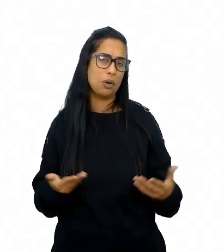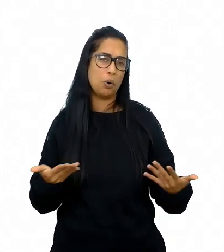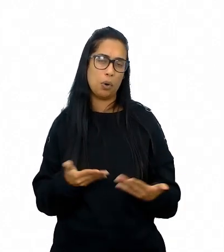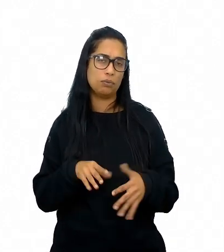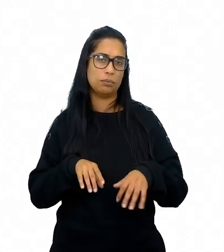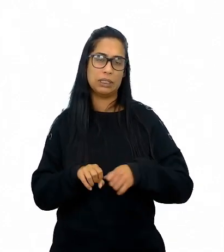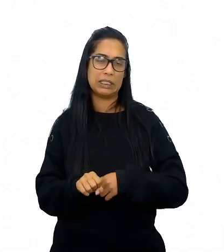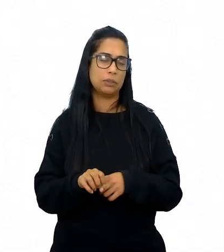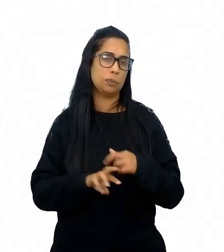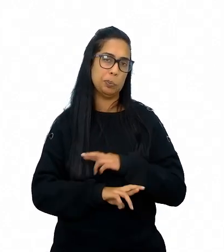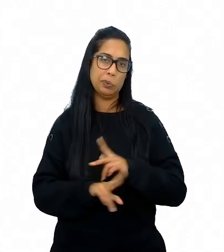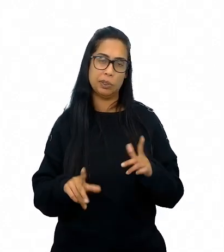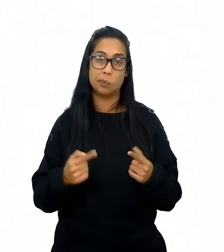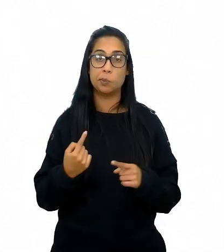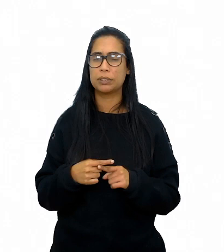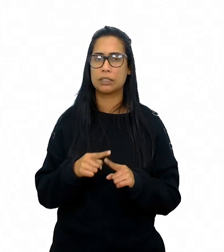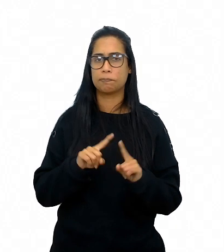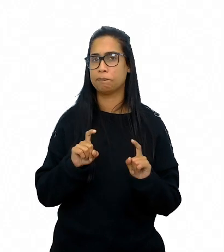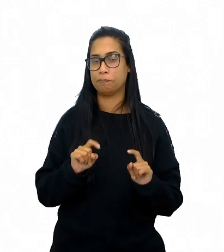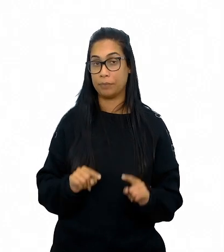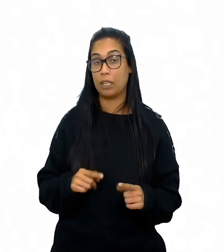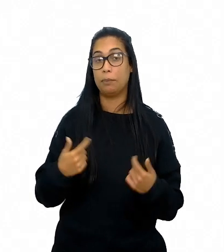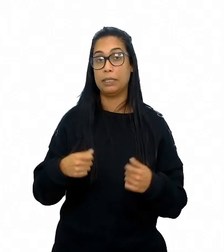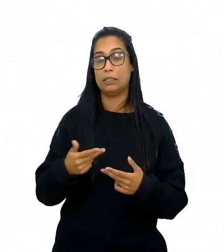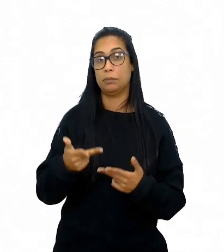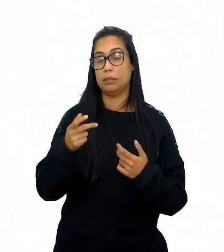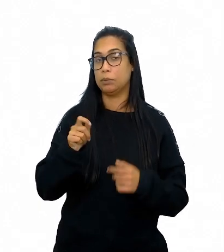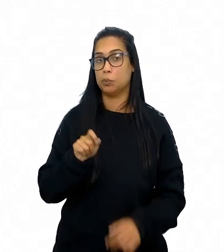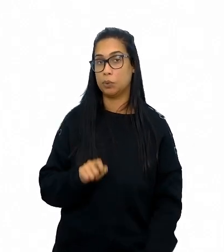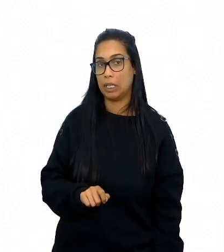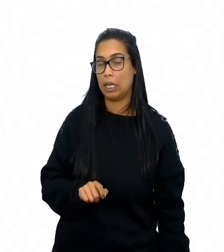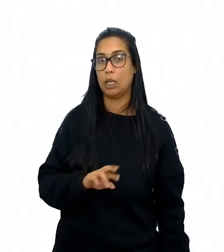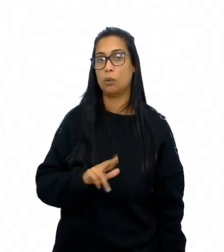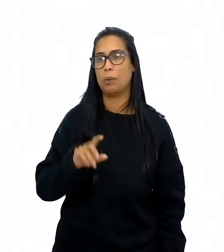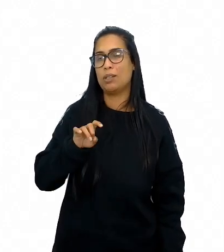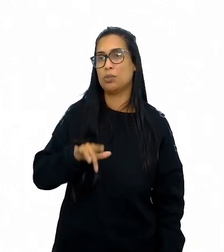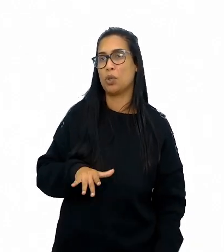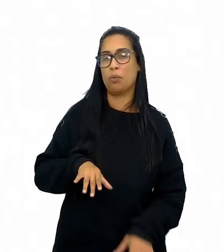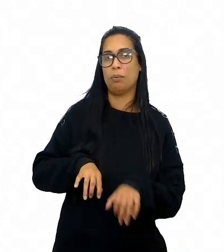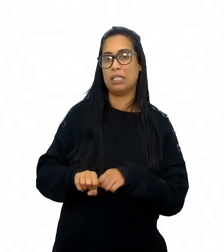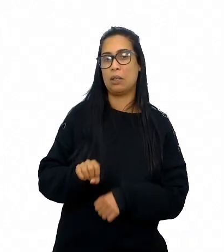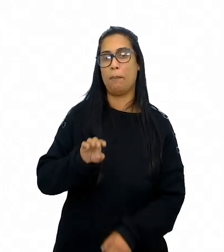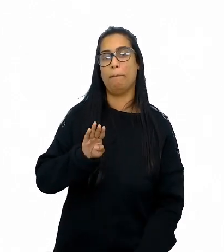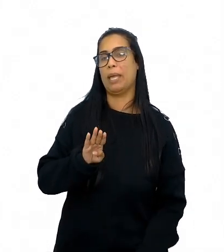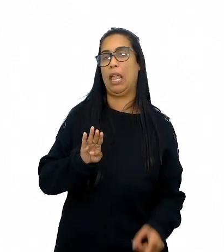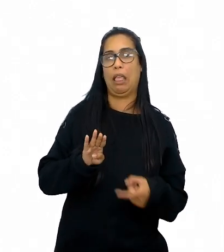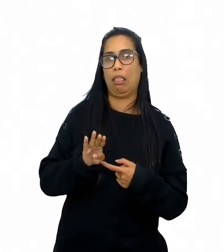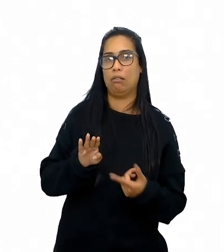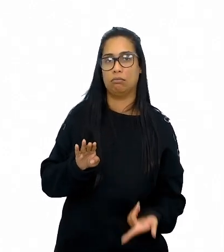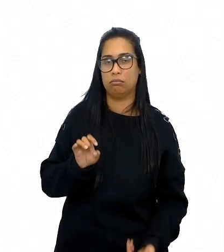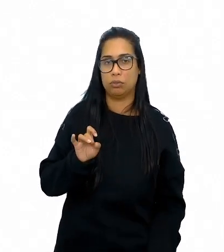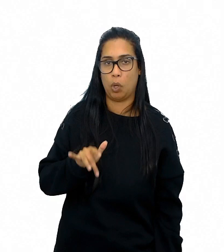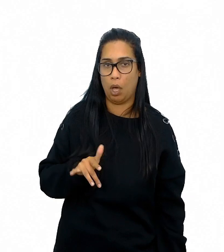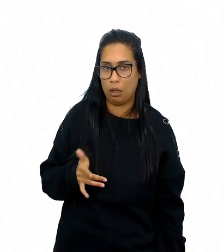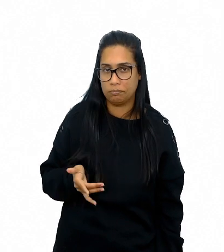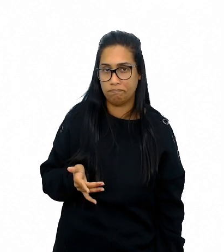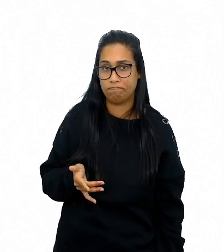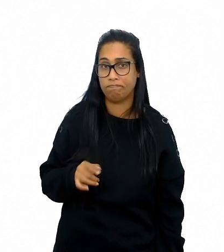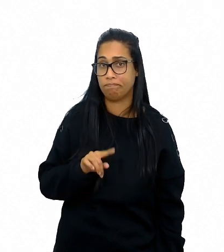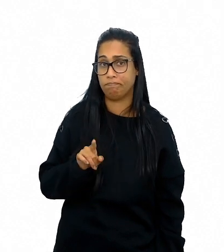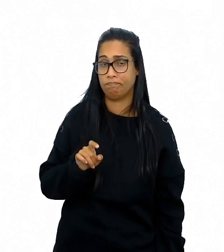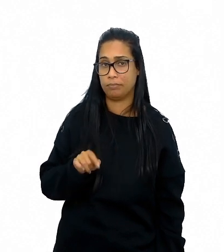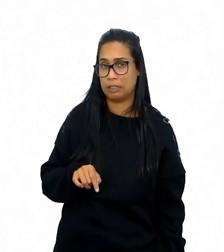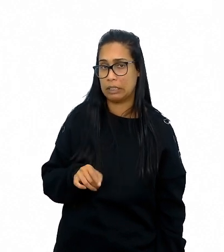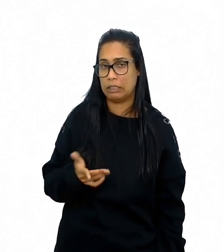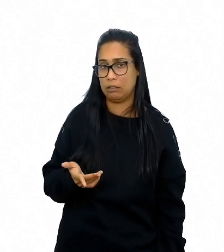pouco diferente? Percebam que a gente não vai ter uma formação B, né, que seria a formação de ano e série na semana